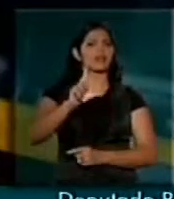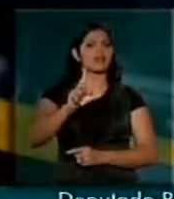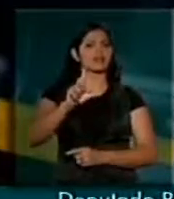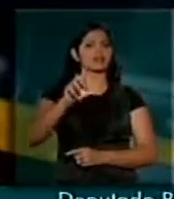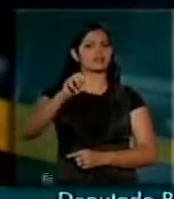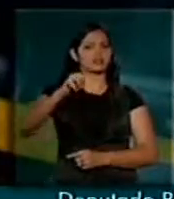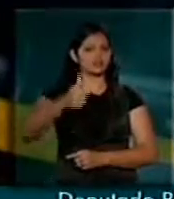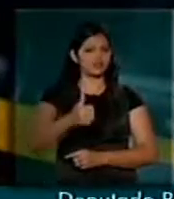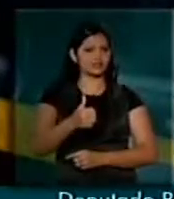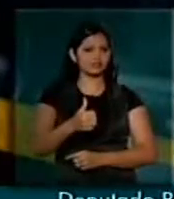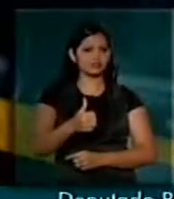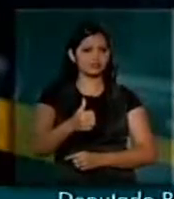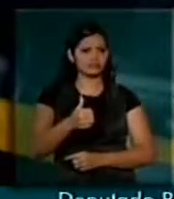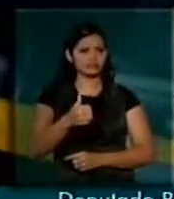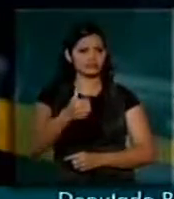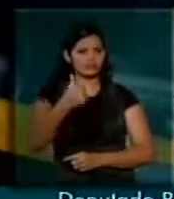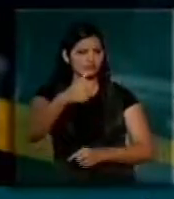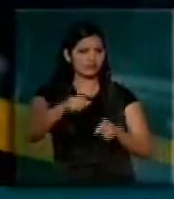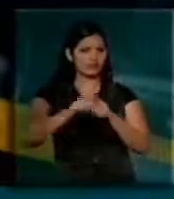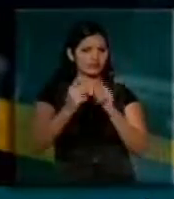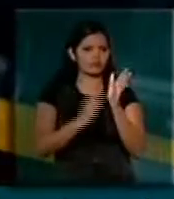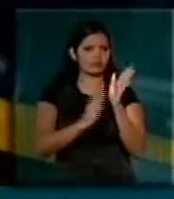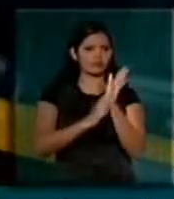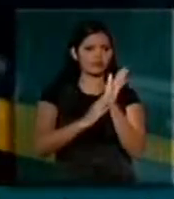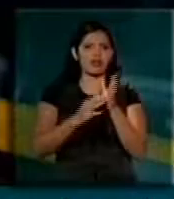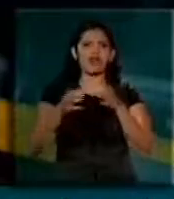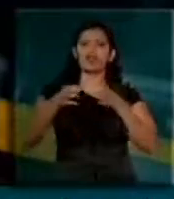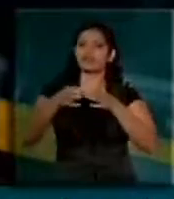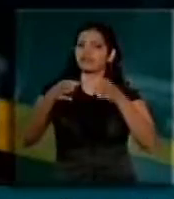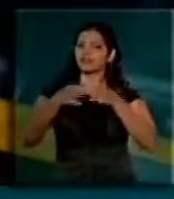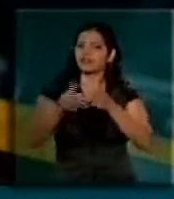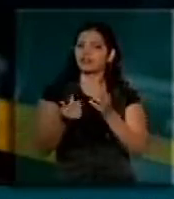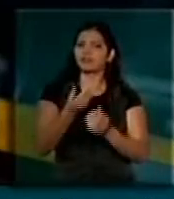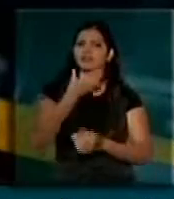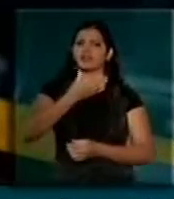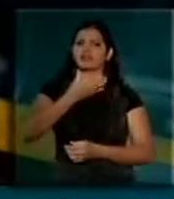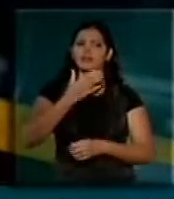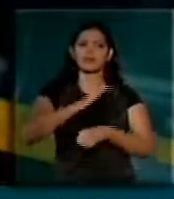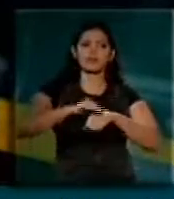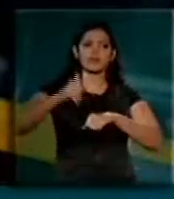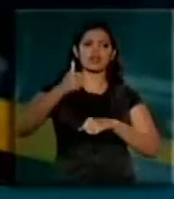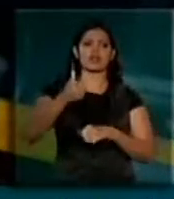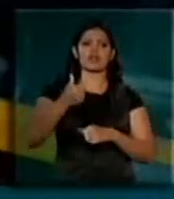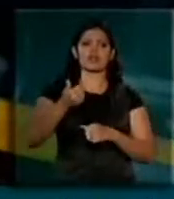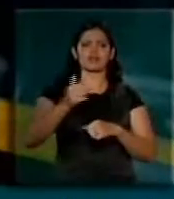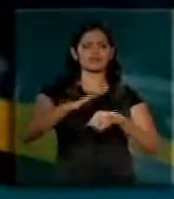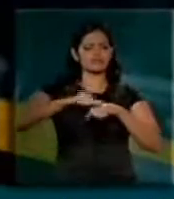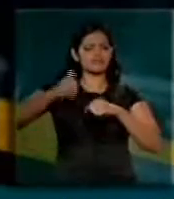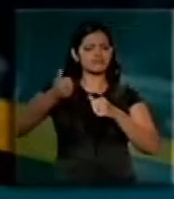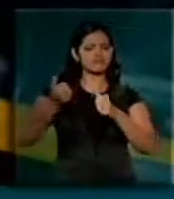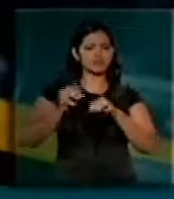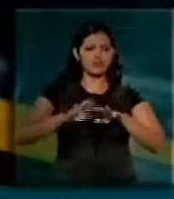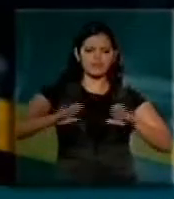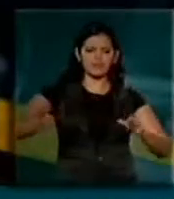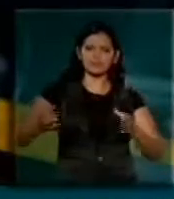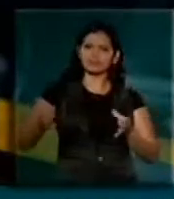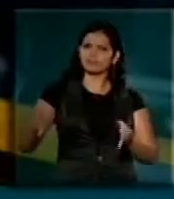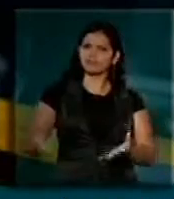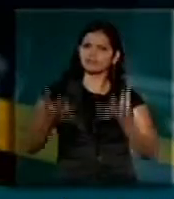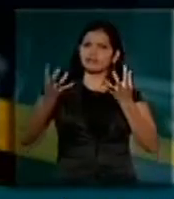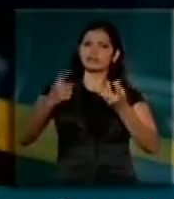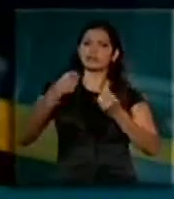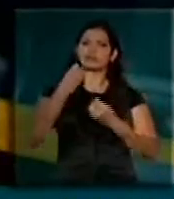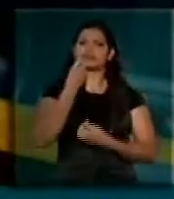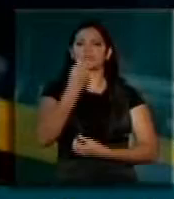PL 91. Na verdade, ele propiciará um Natal mais decente, um Natal, uma mesa mais farta para os policiais militares e